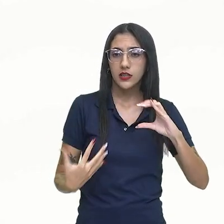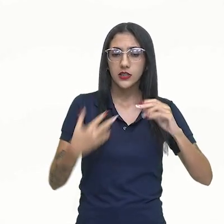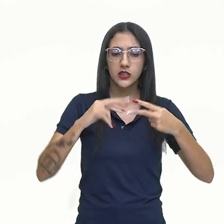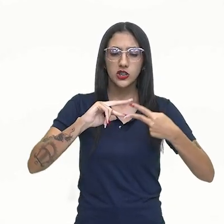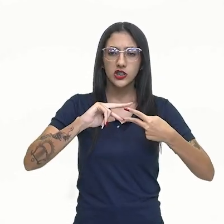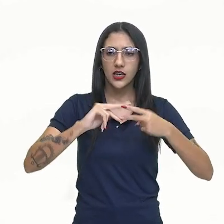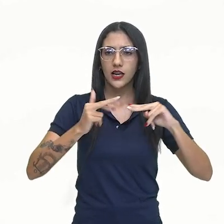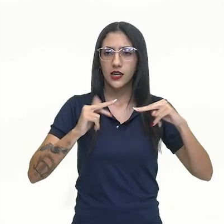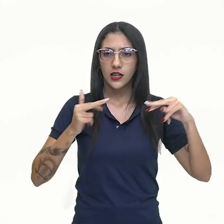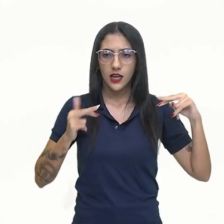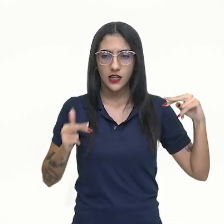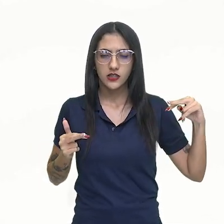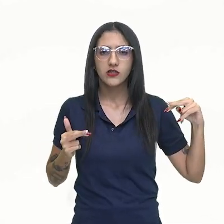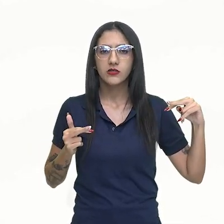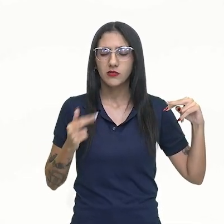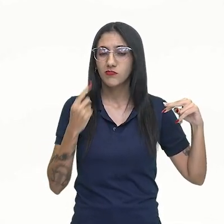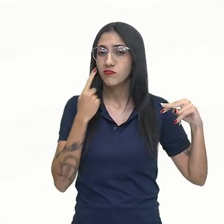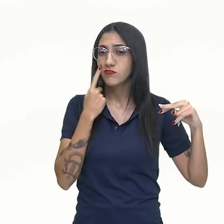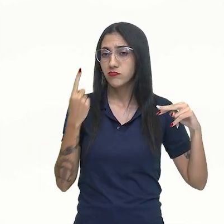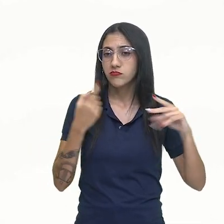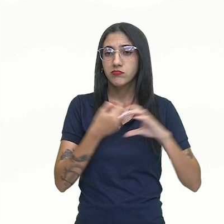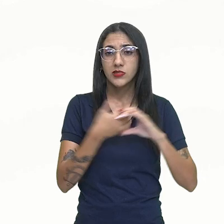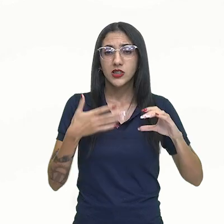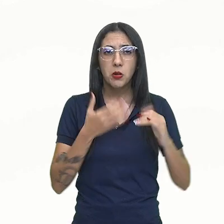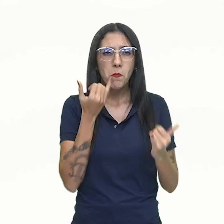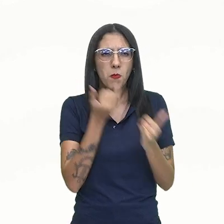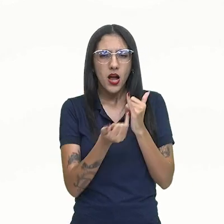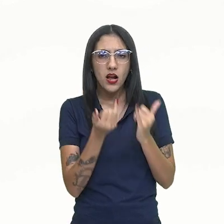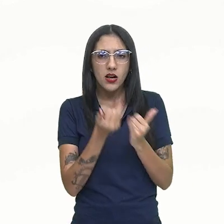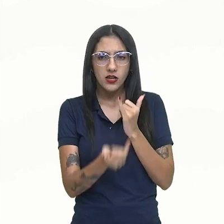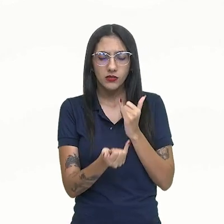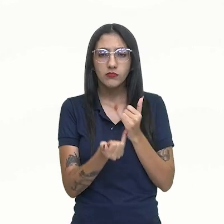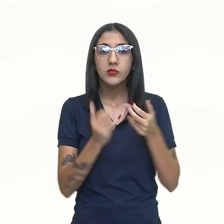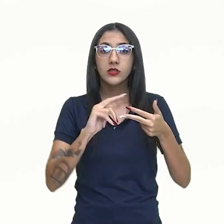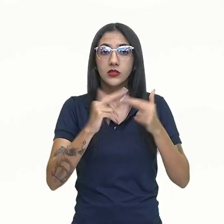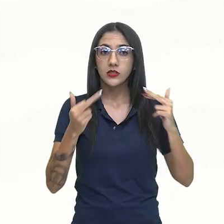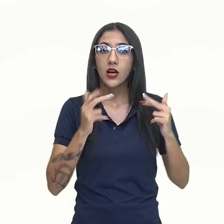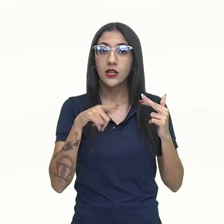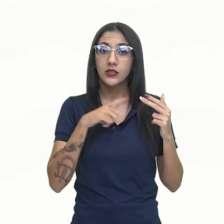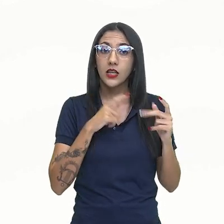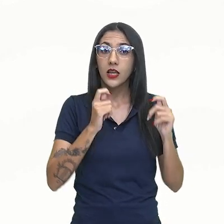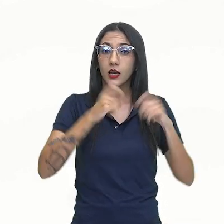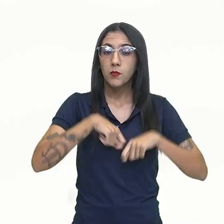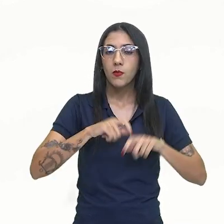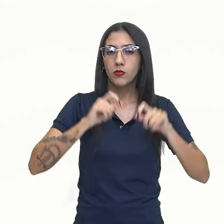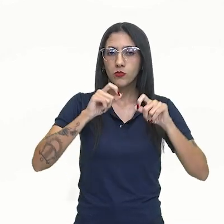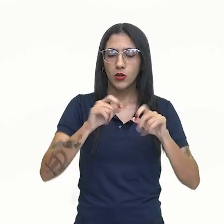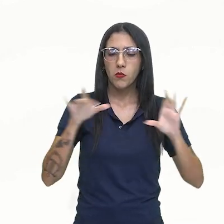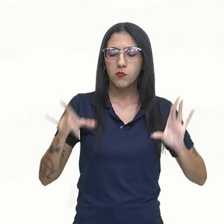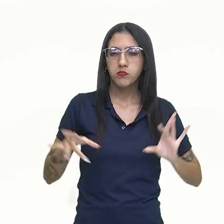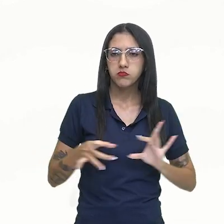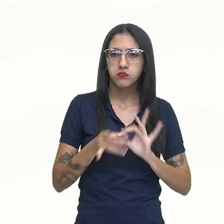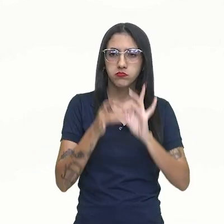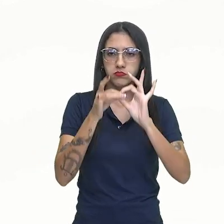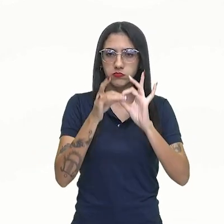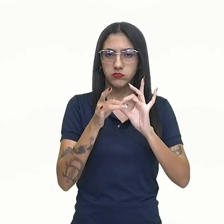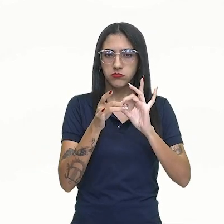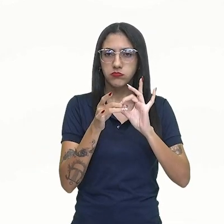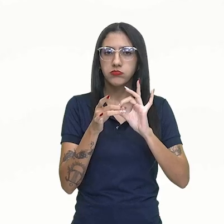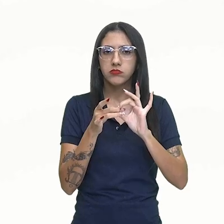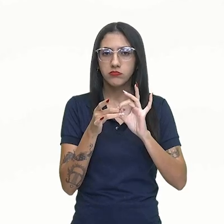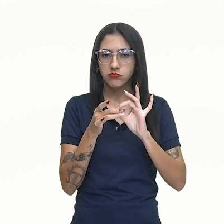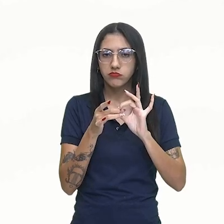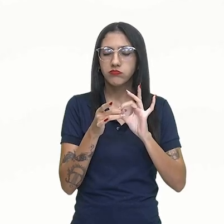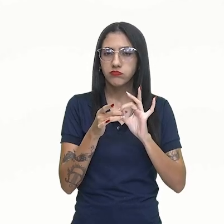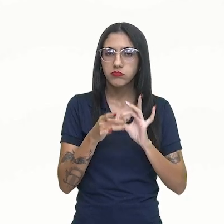características genéticas, né, semelhantes, capazes de se cruzar entre si